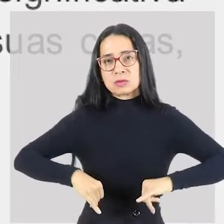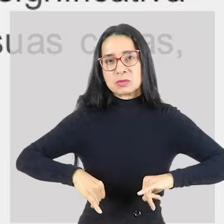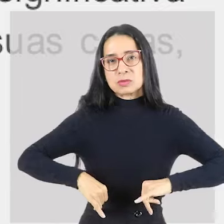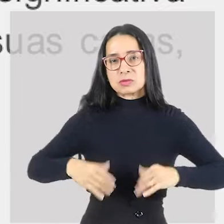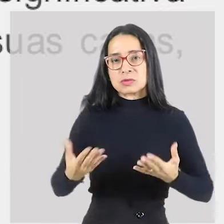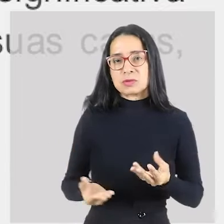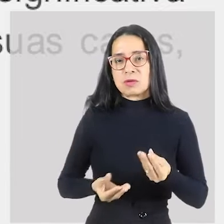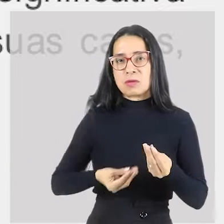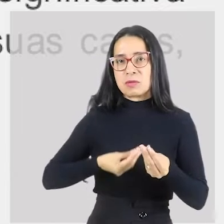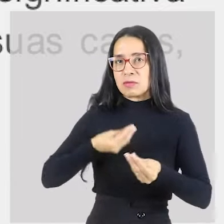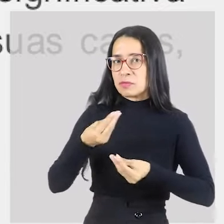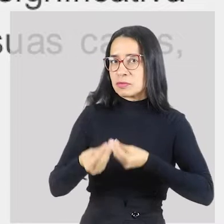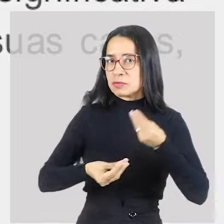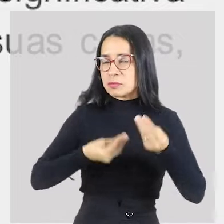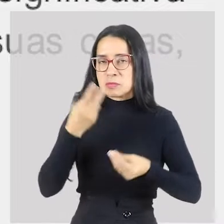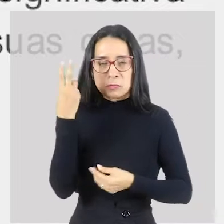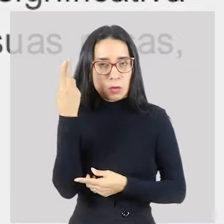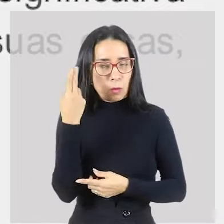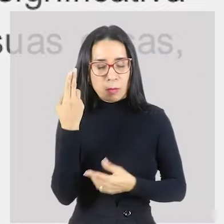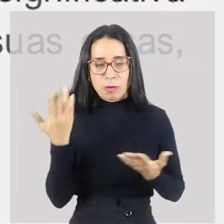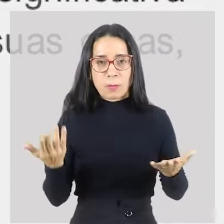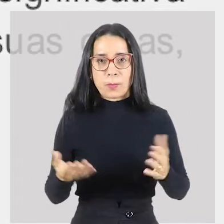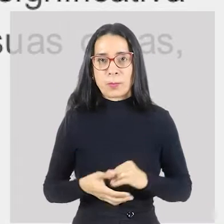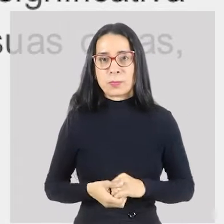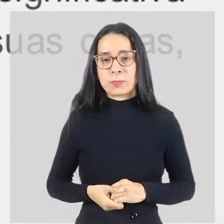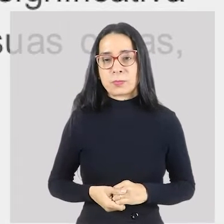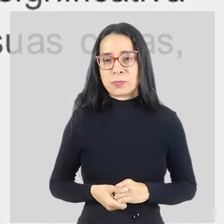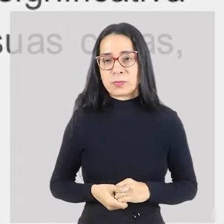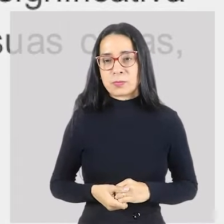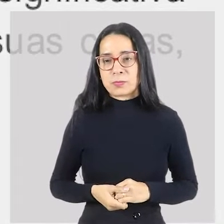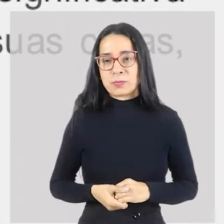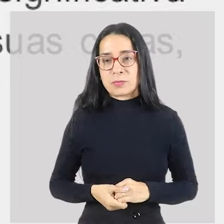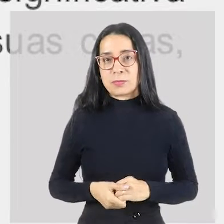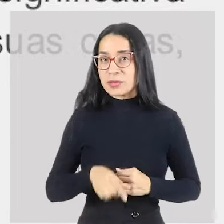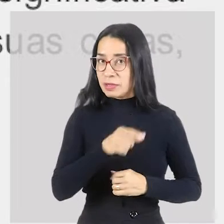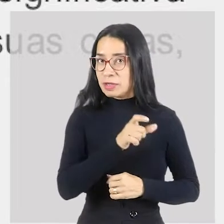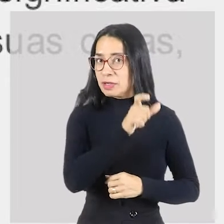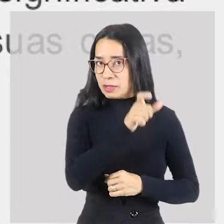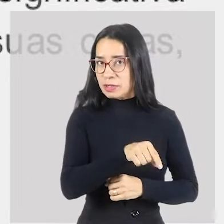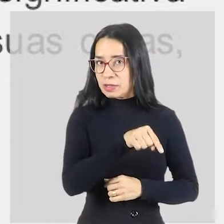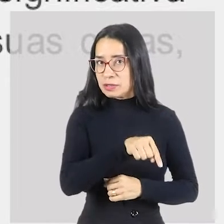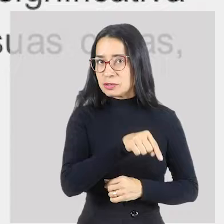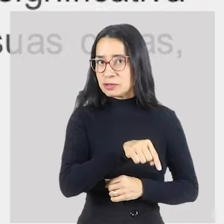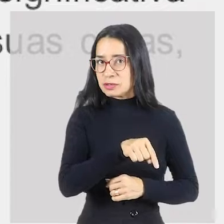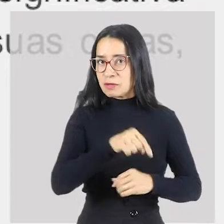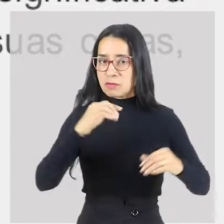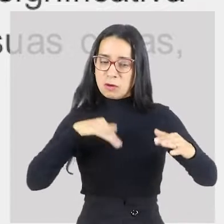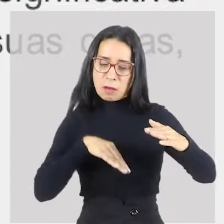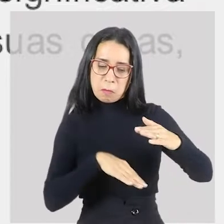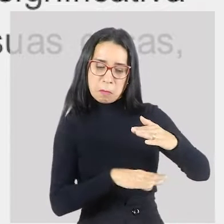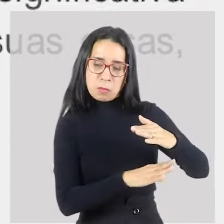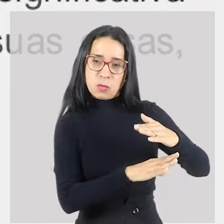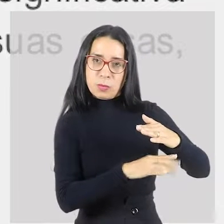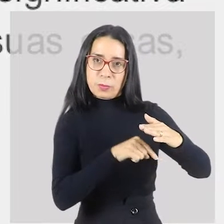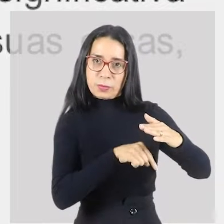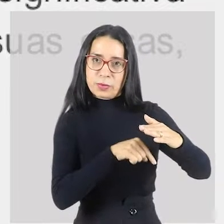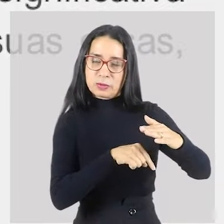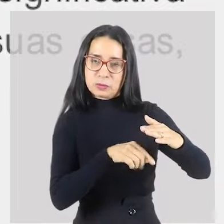de serem naturalizados. Eles estavam lá, empurrados para debaixo de vários